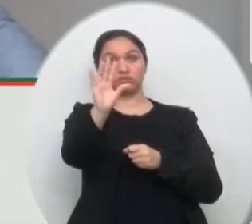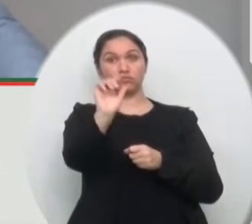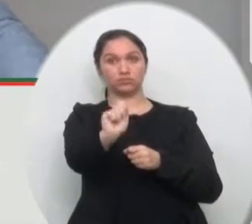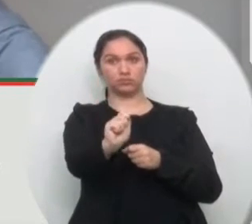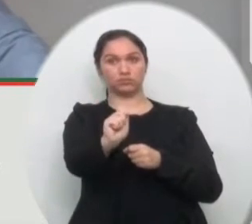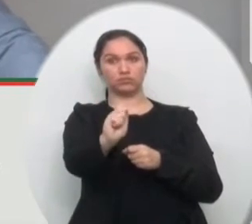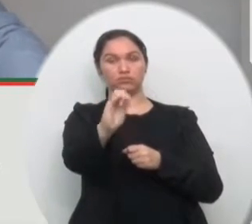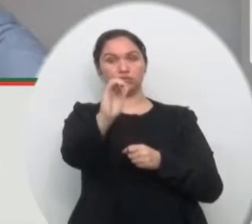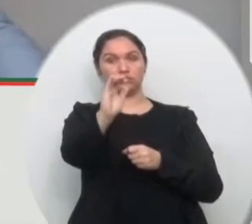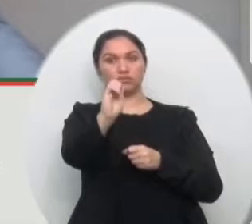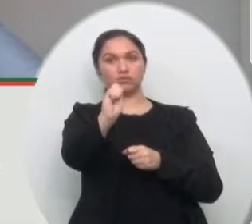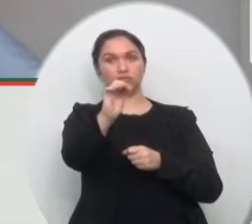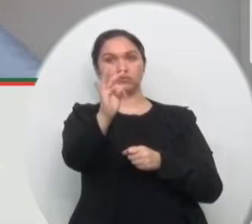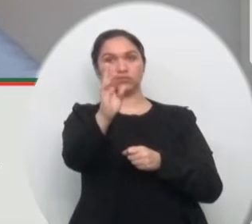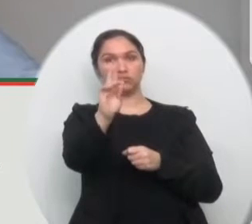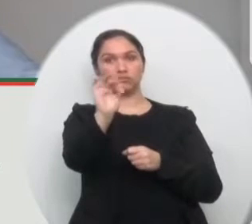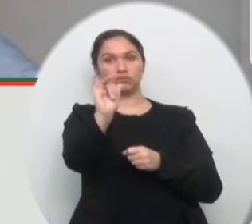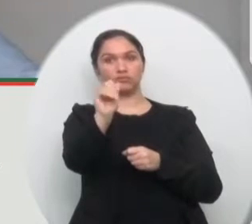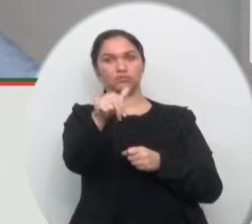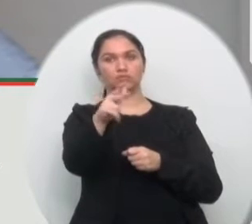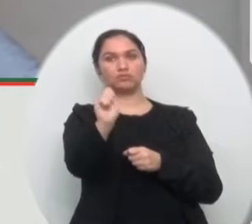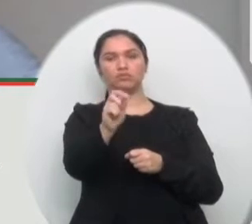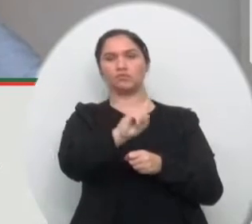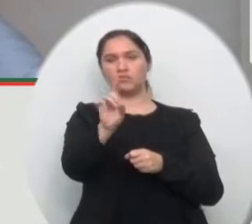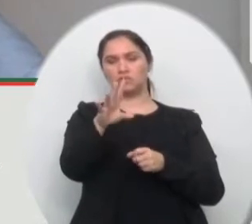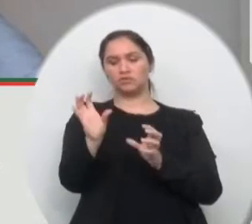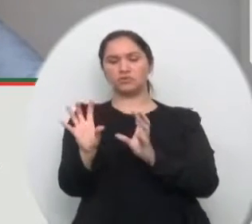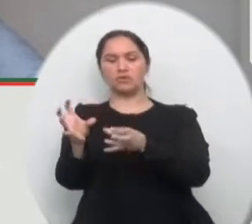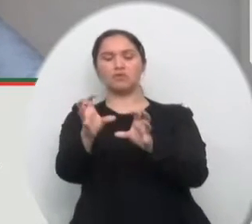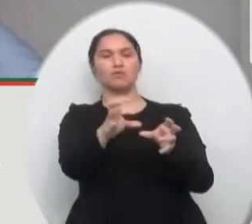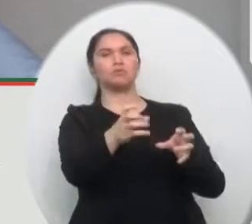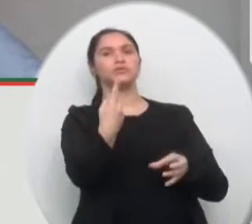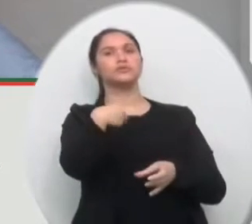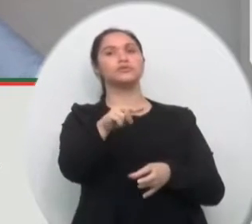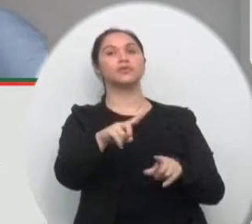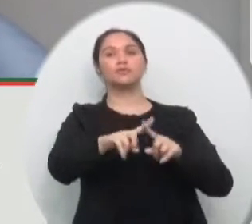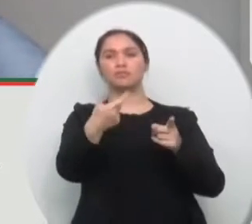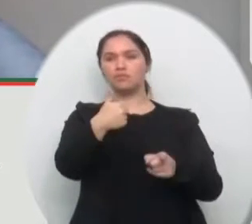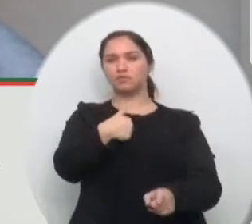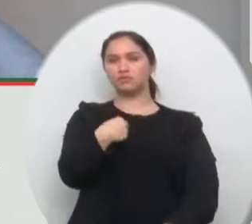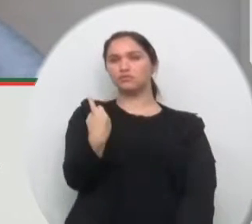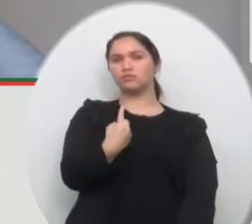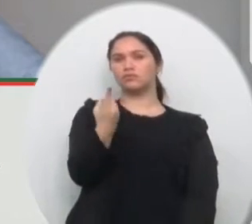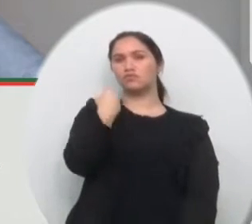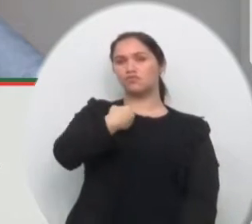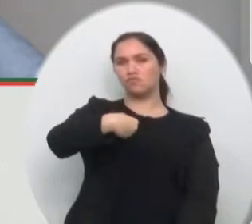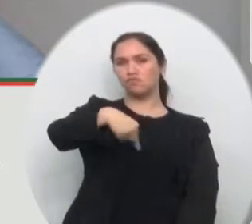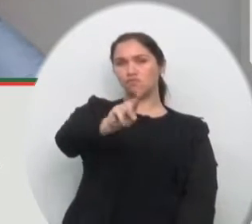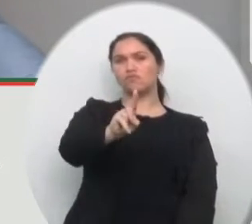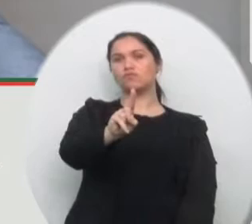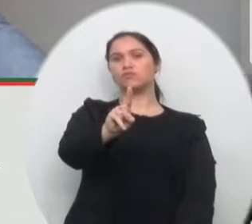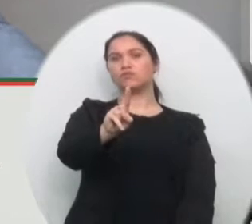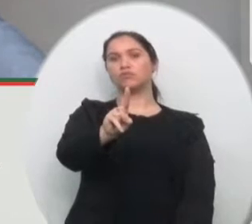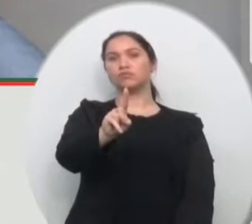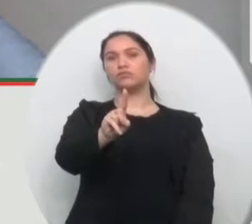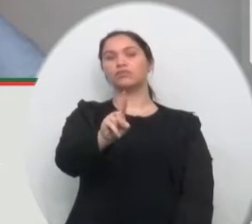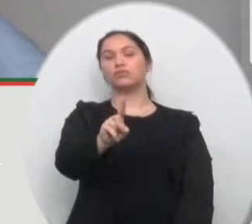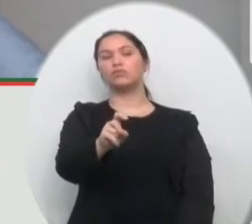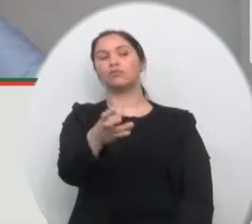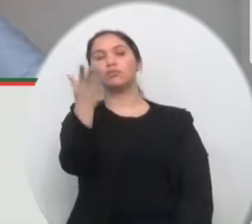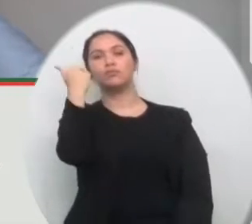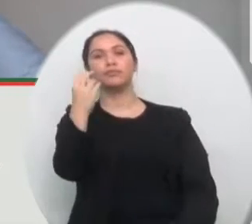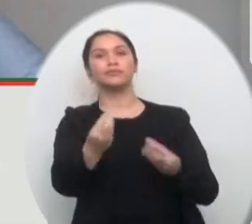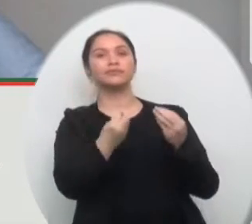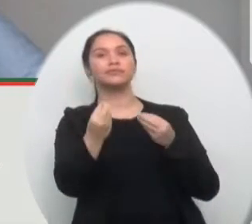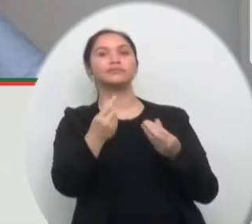só pelas comissões, mas eu, em particular, fiz muitas visitas acompanhando, inclusive entrevistando aqueles que foram